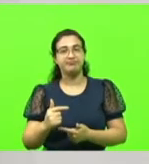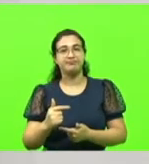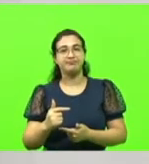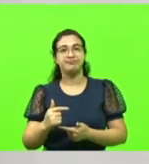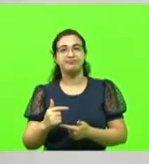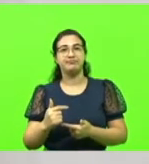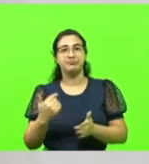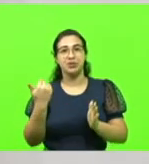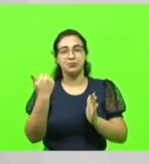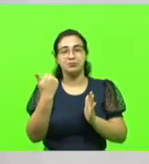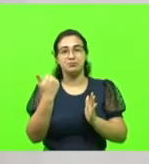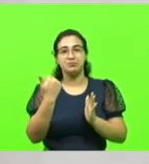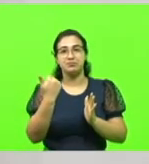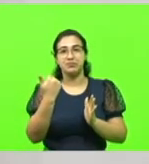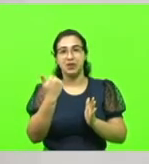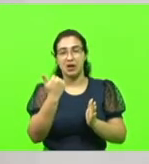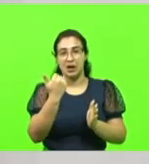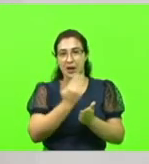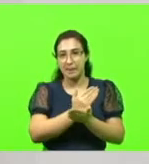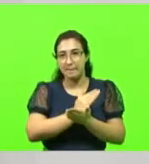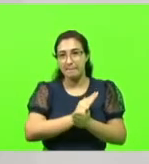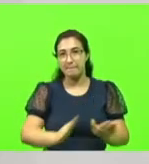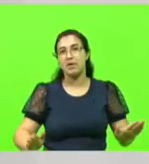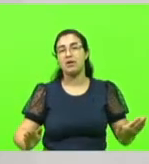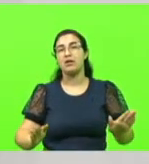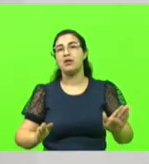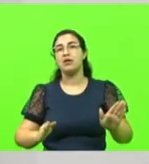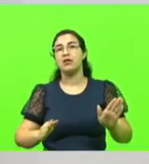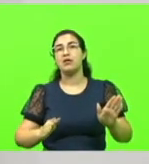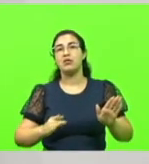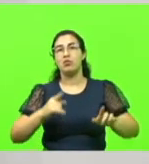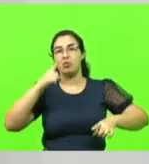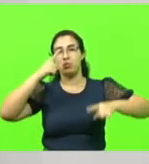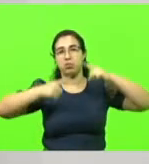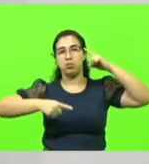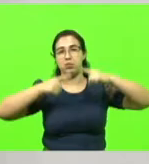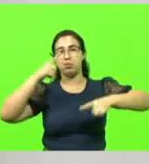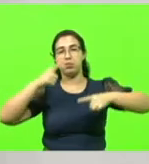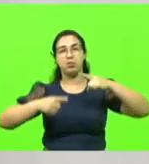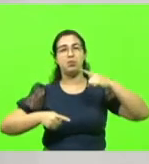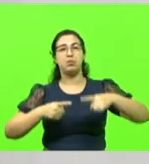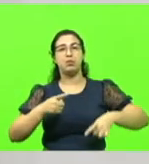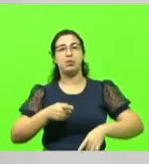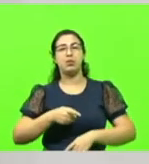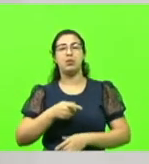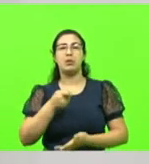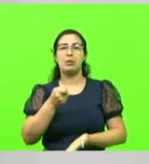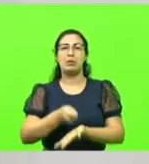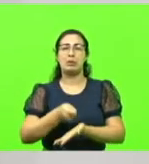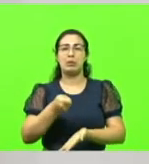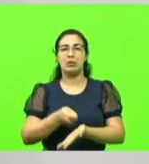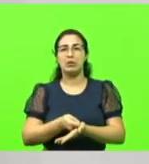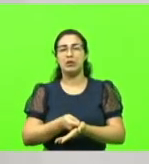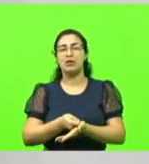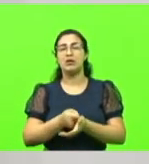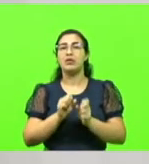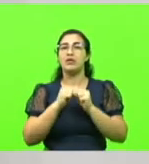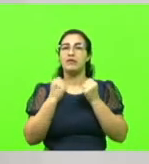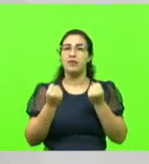da ditadura. Sua virtude em combater o autoritarismo e defender os princípios